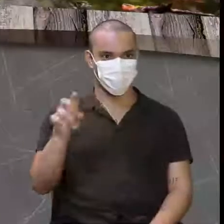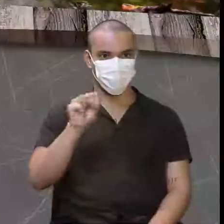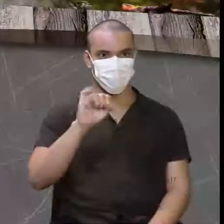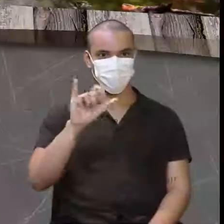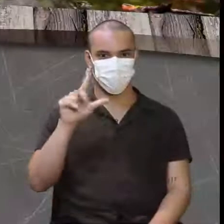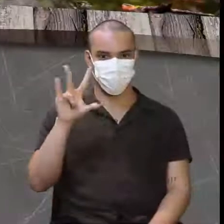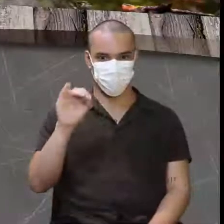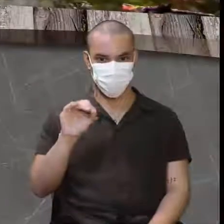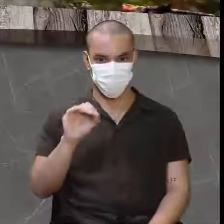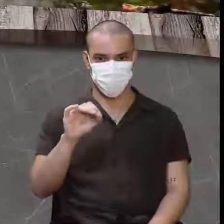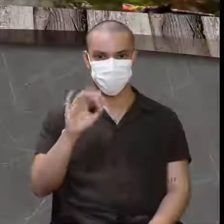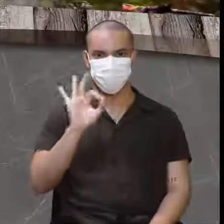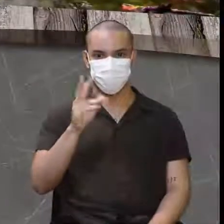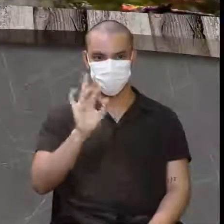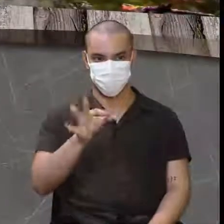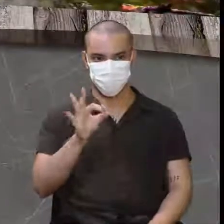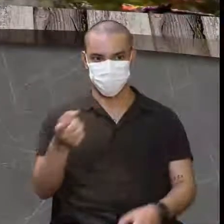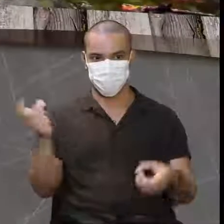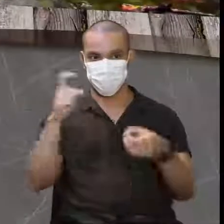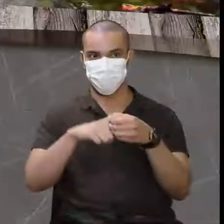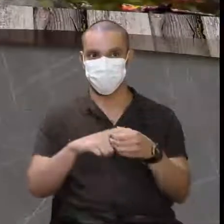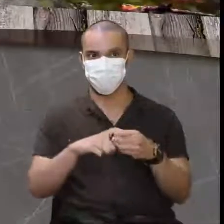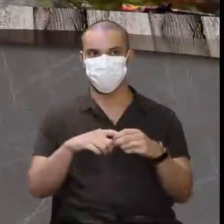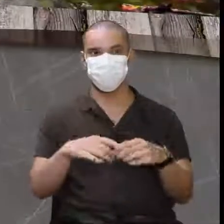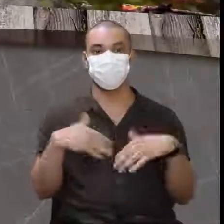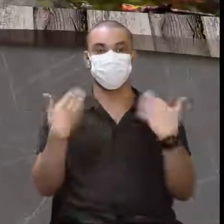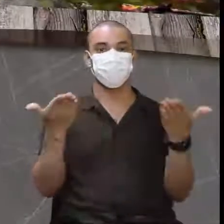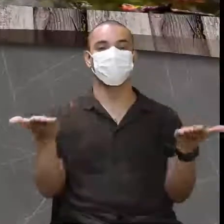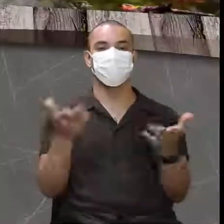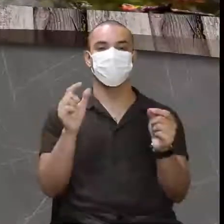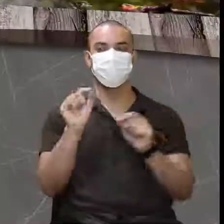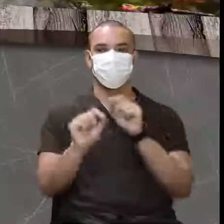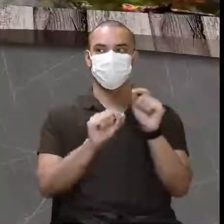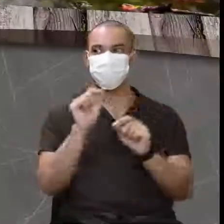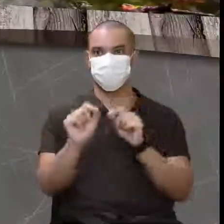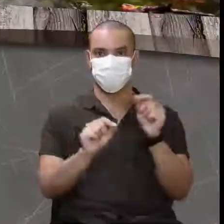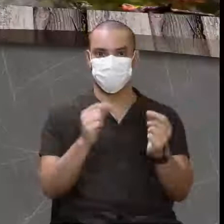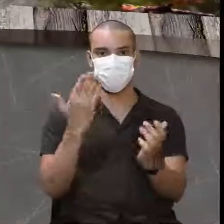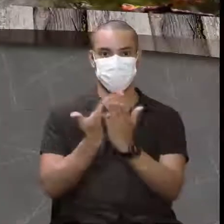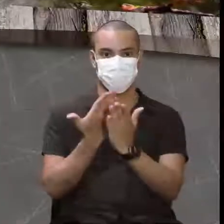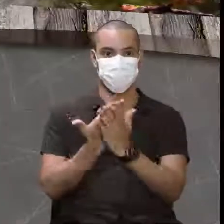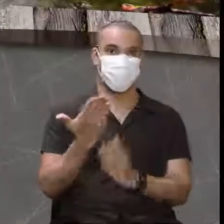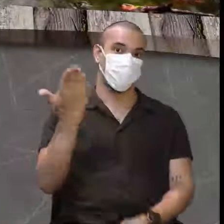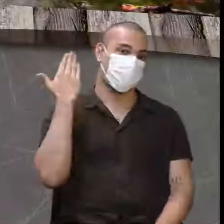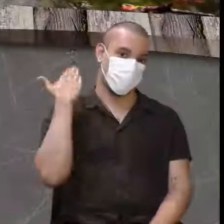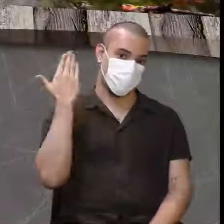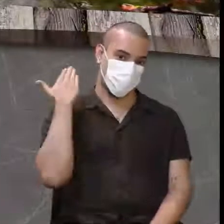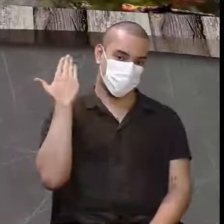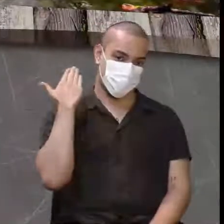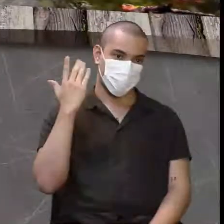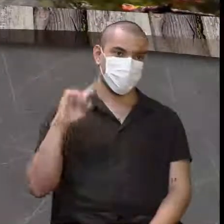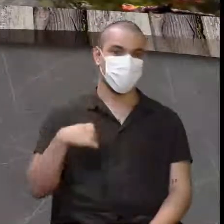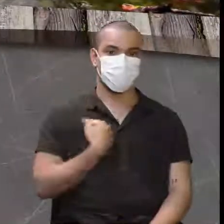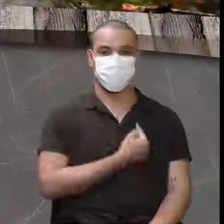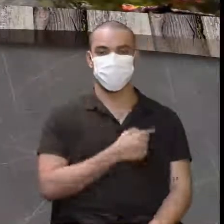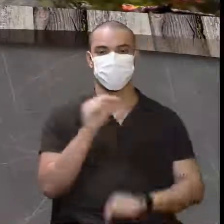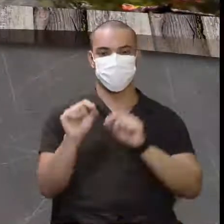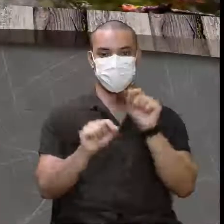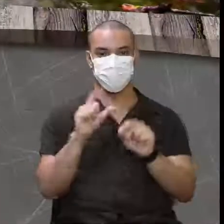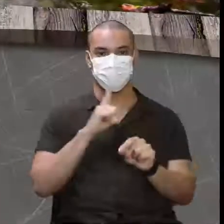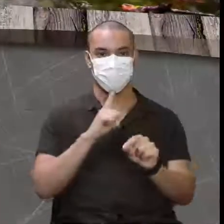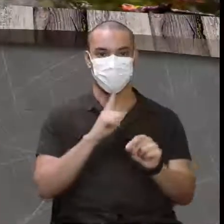Silvinho Santos. Já já ele está por aqui. Gente, agora olha só. Na aula anterior, nós trabalhamos